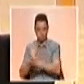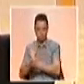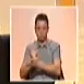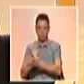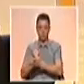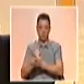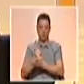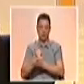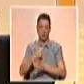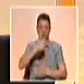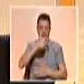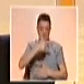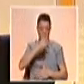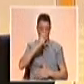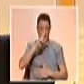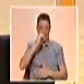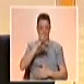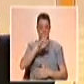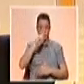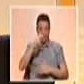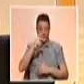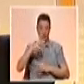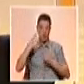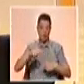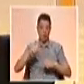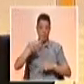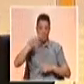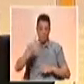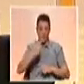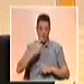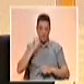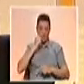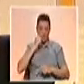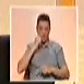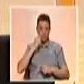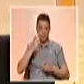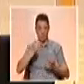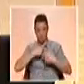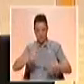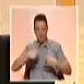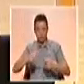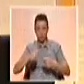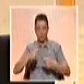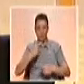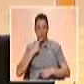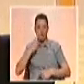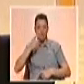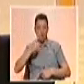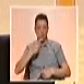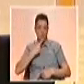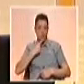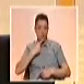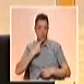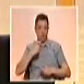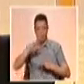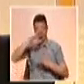nessa tarifa. Agora, a tarifa deve refletir e deve penalizar os consumos excessivos. Isso é óbvio. Só a